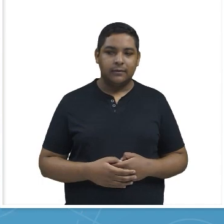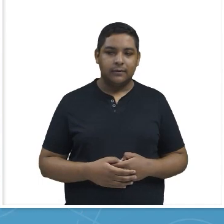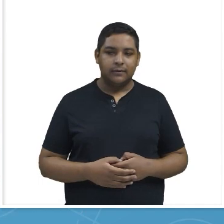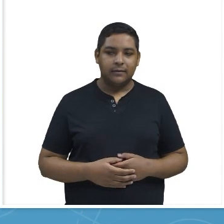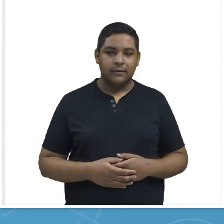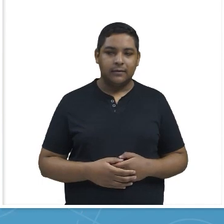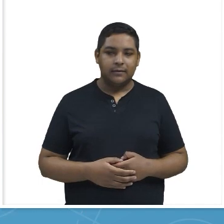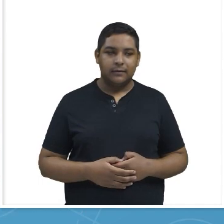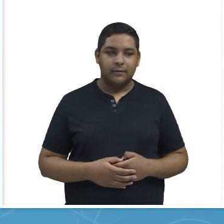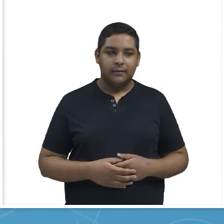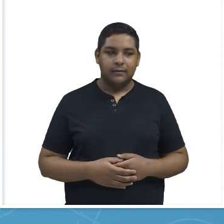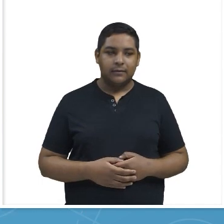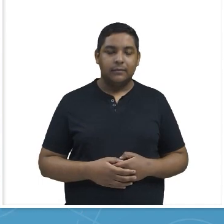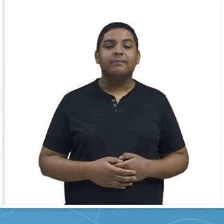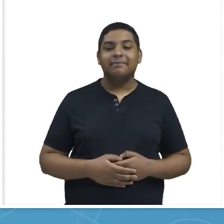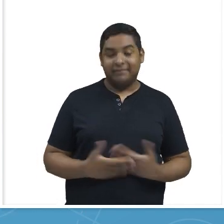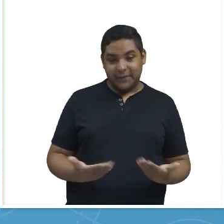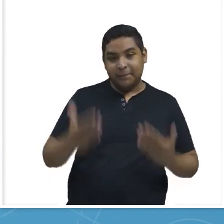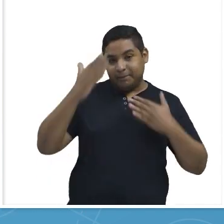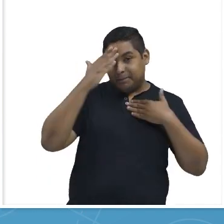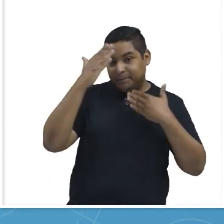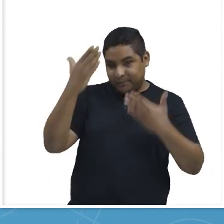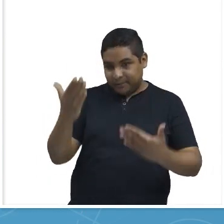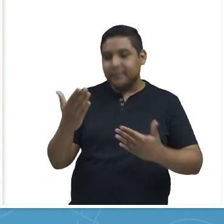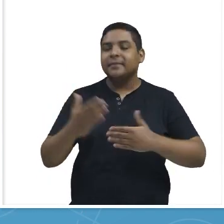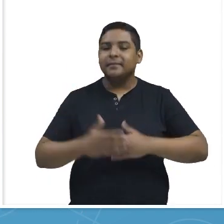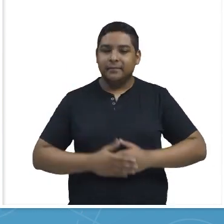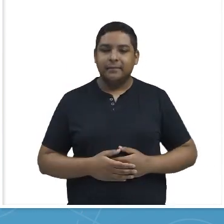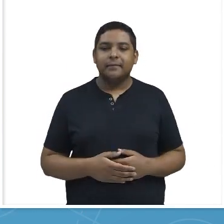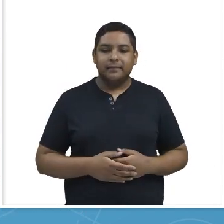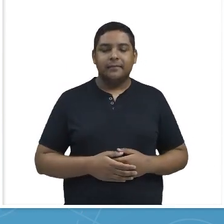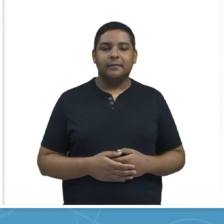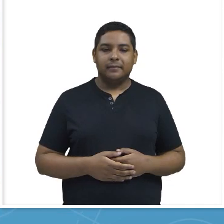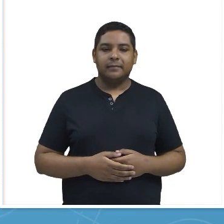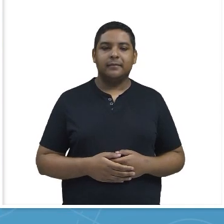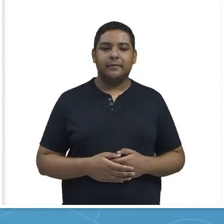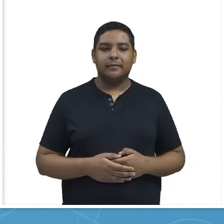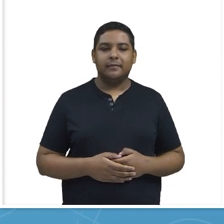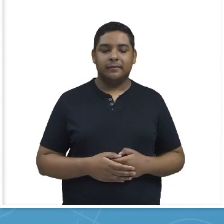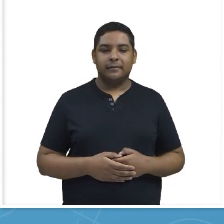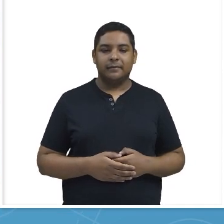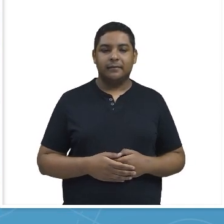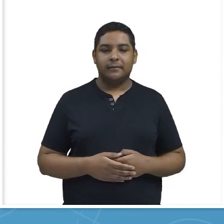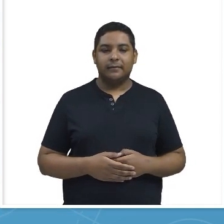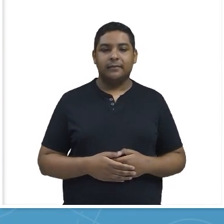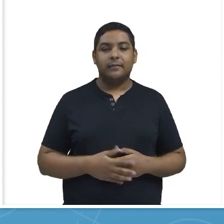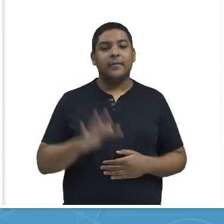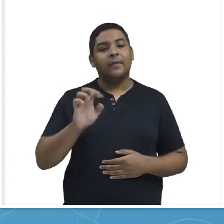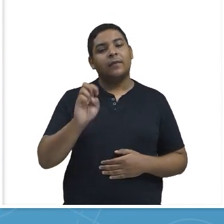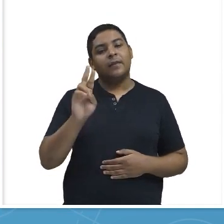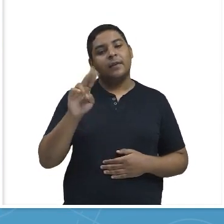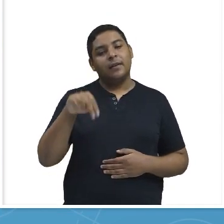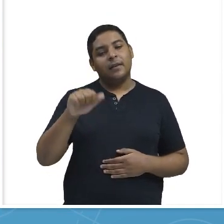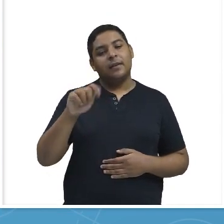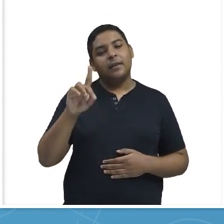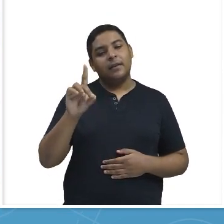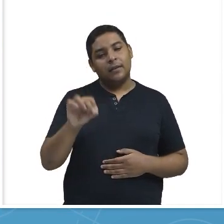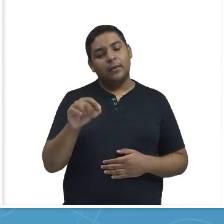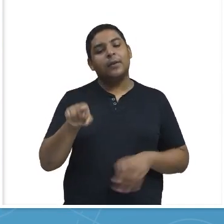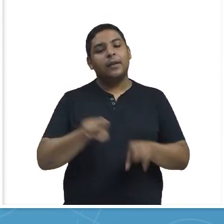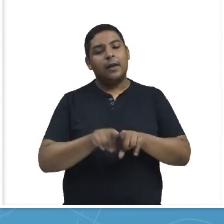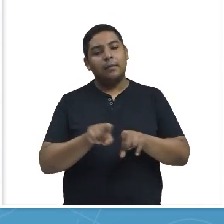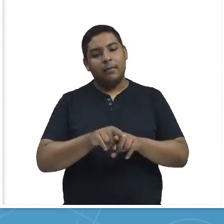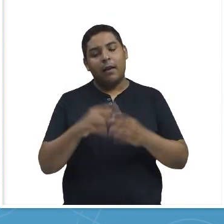Bom, então a gente agradece, não é? Tem o Fernando também que colocou a frase da questão 2, não